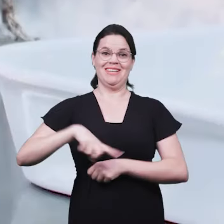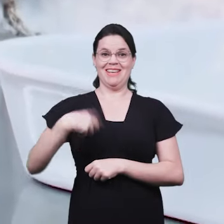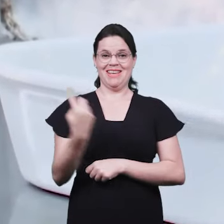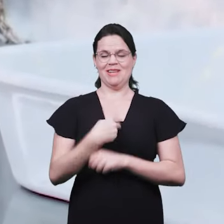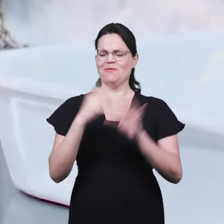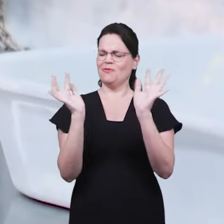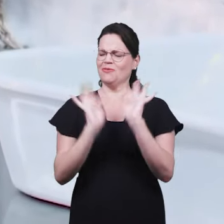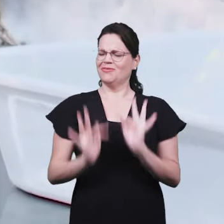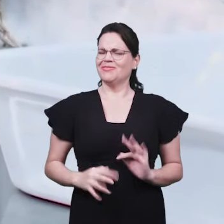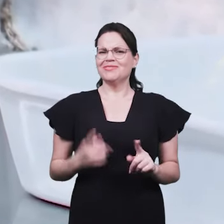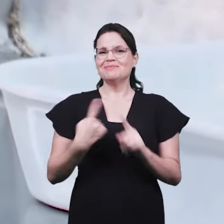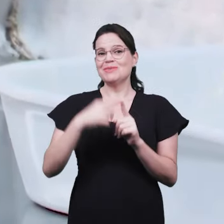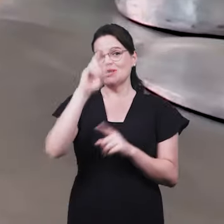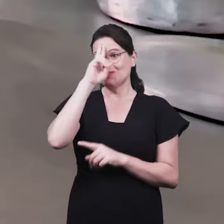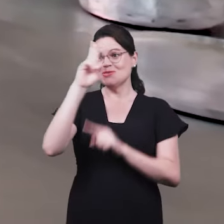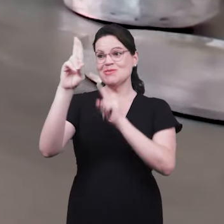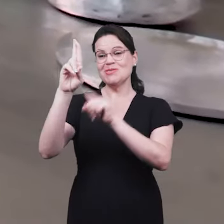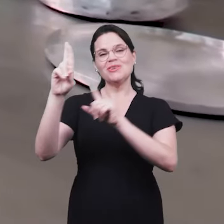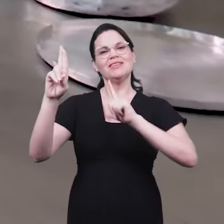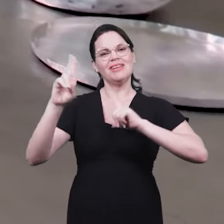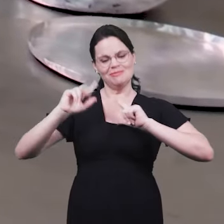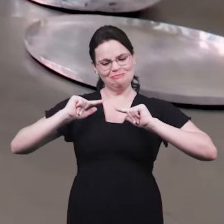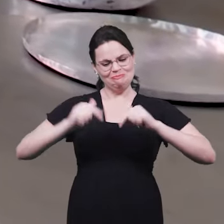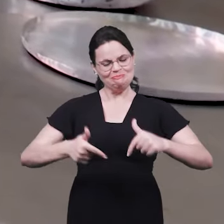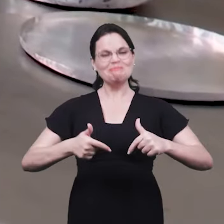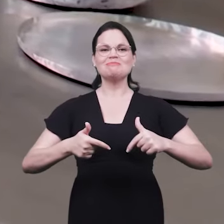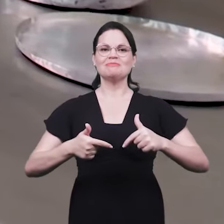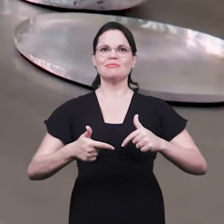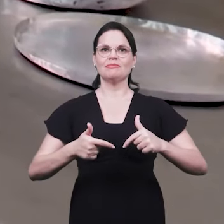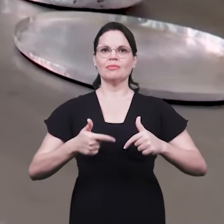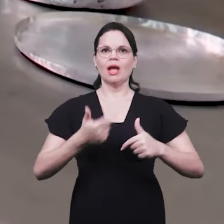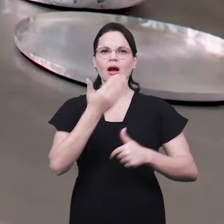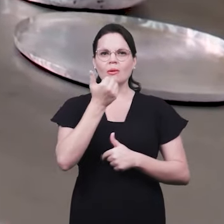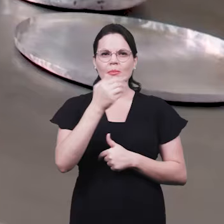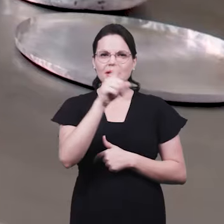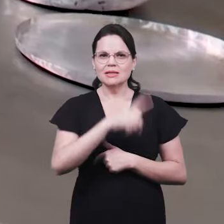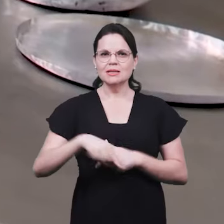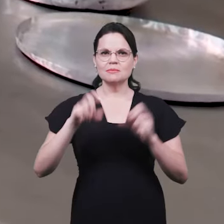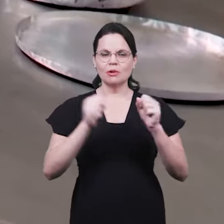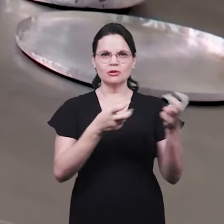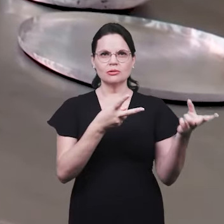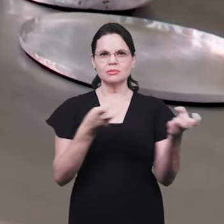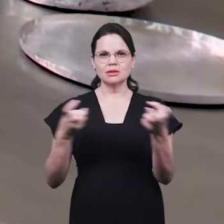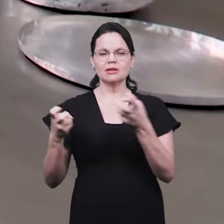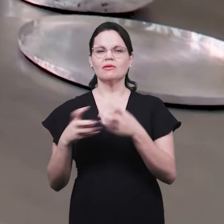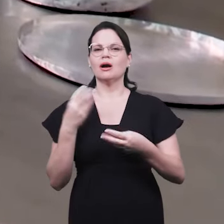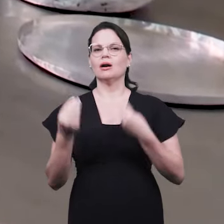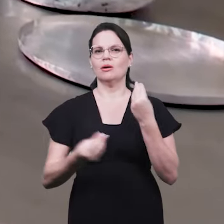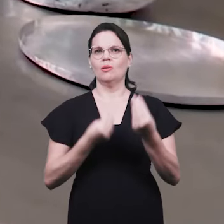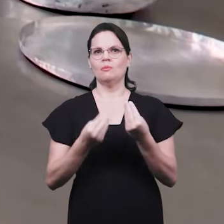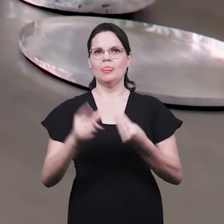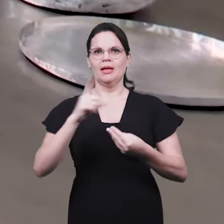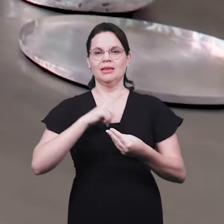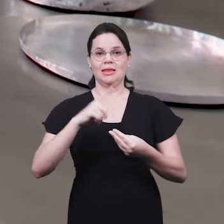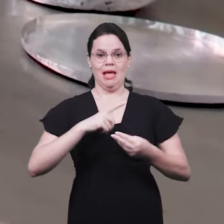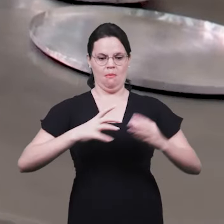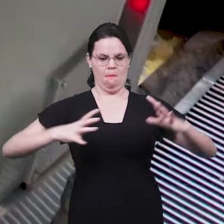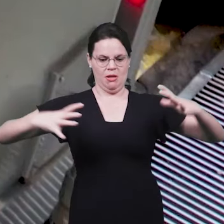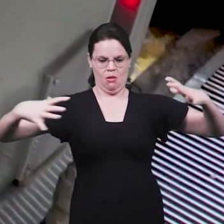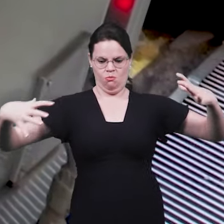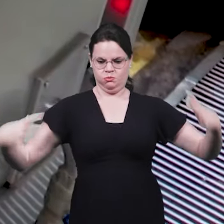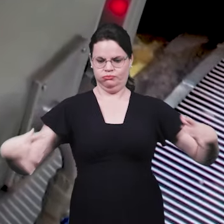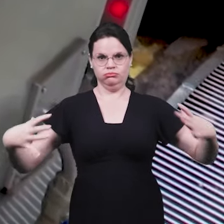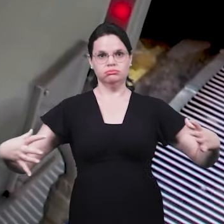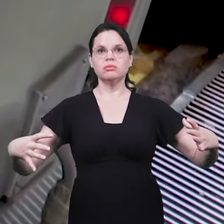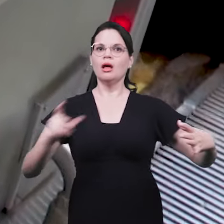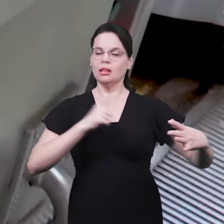que Deus tem operado, por aquilo que Deus tem feito. As refeições são feitas, como você pode observar, ali nas panelas, o equipamento. Hoje